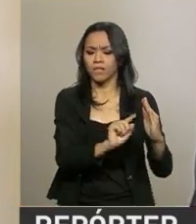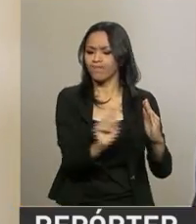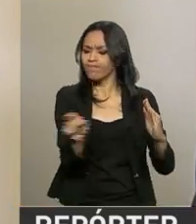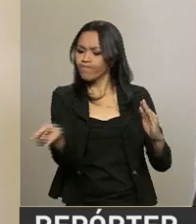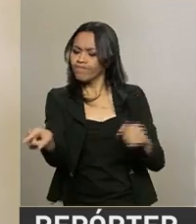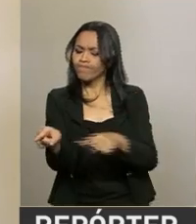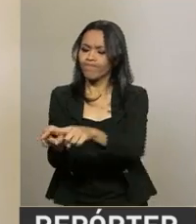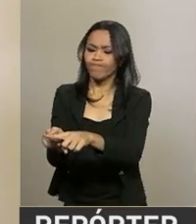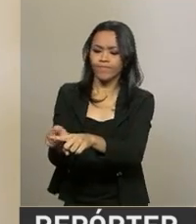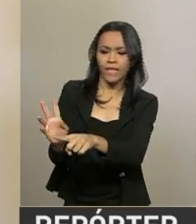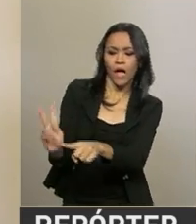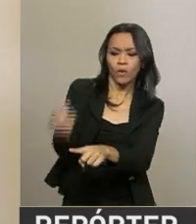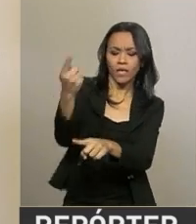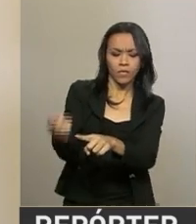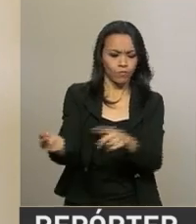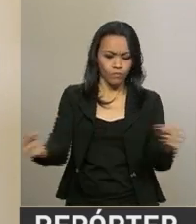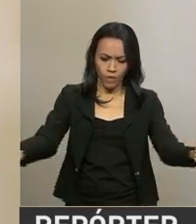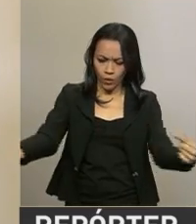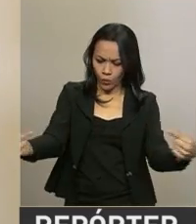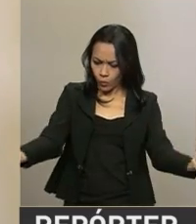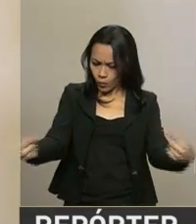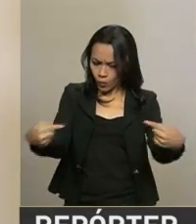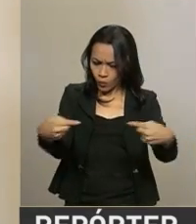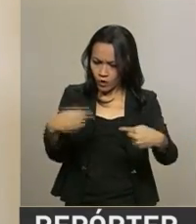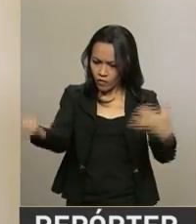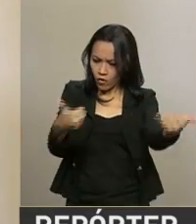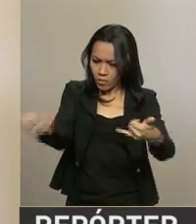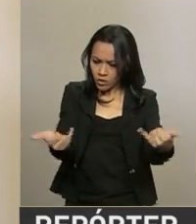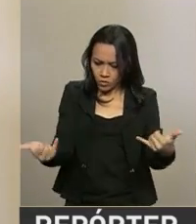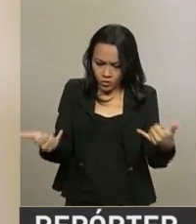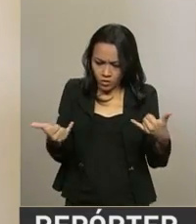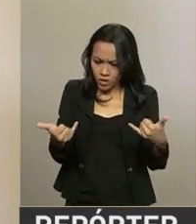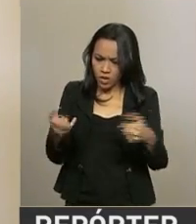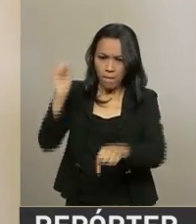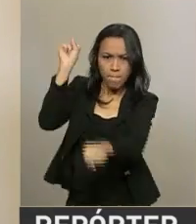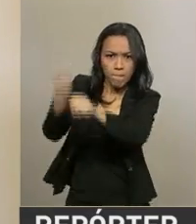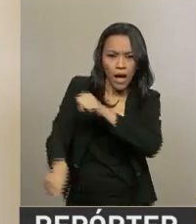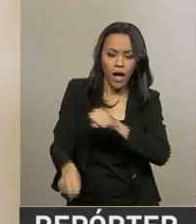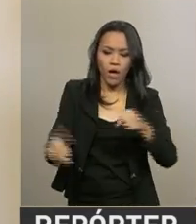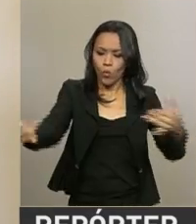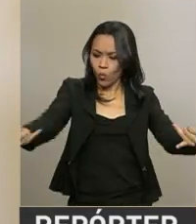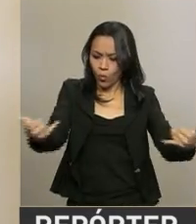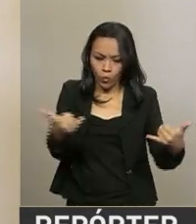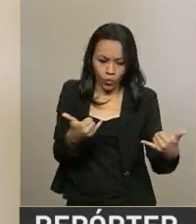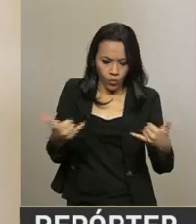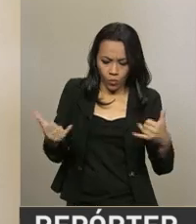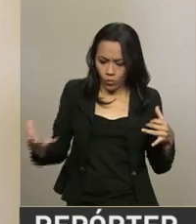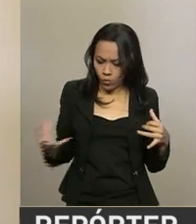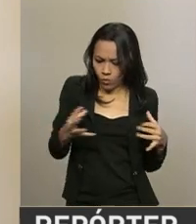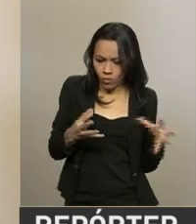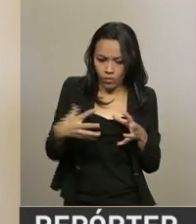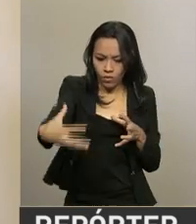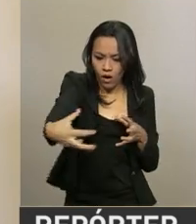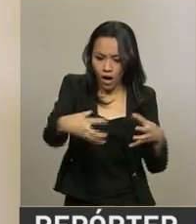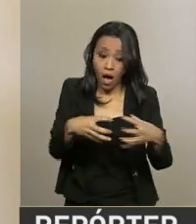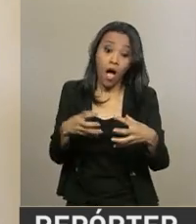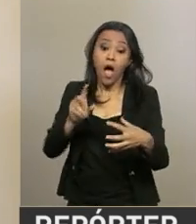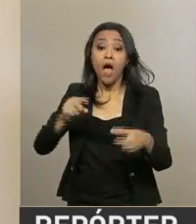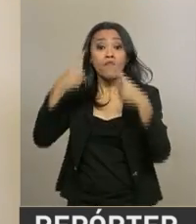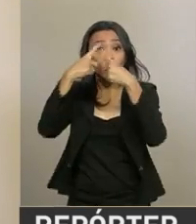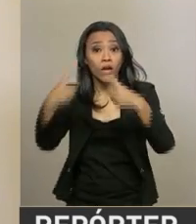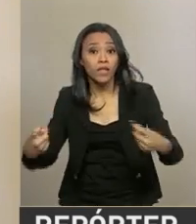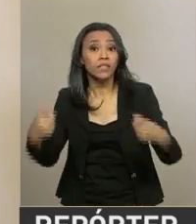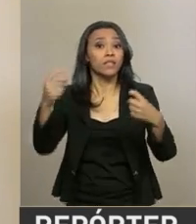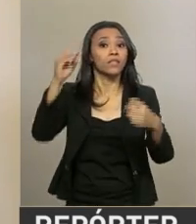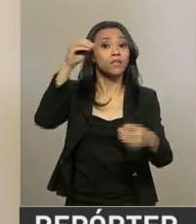as manchas de criminalidade da violência doméstica com os homicídios, a relação dos homicídios com a violência